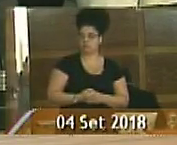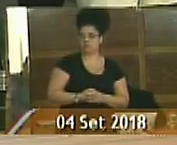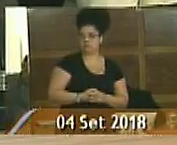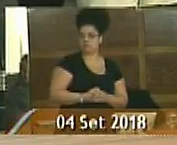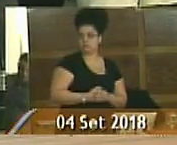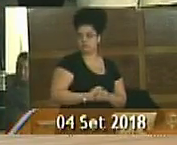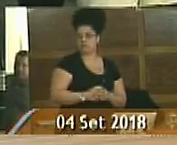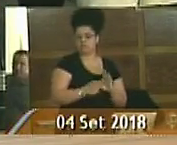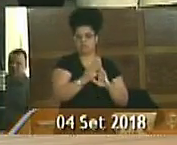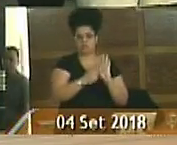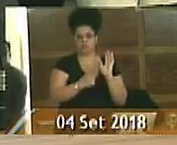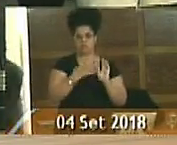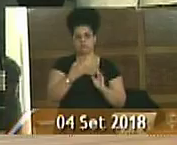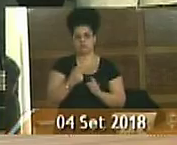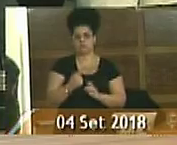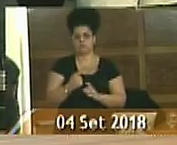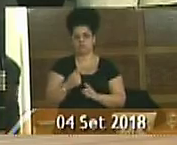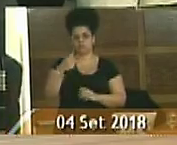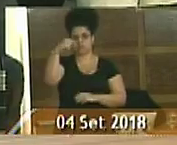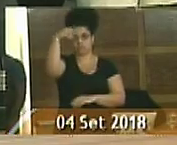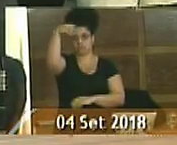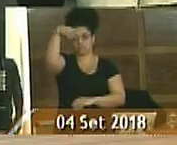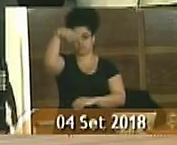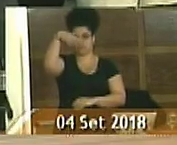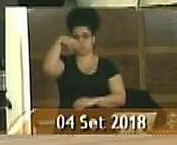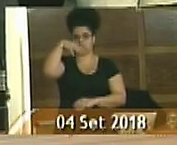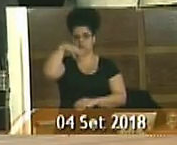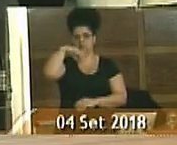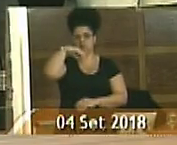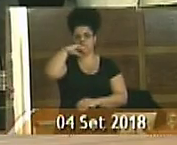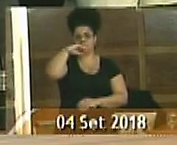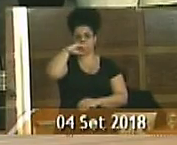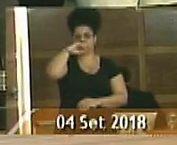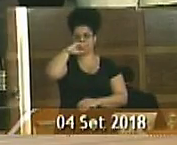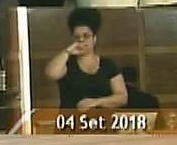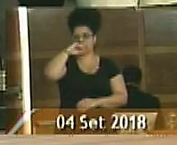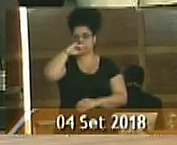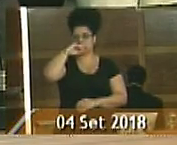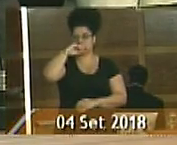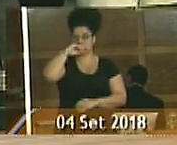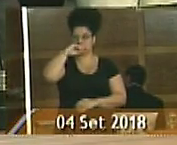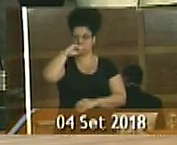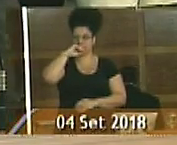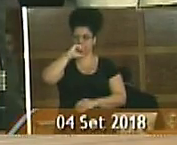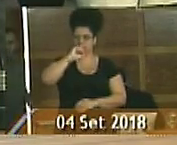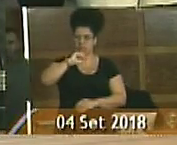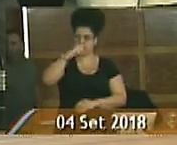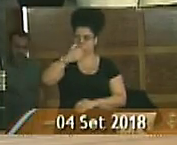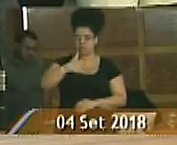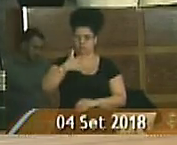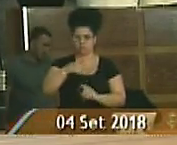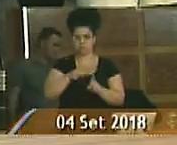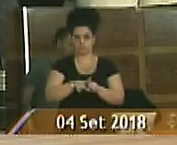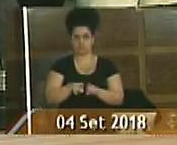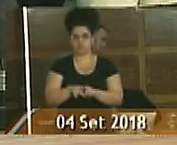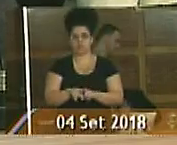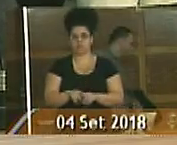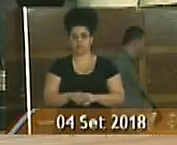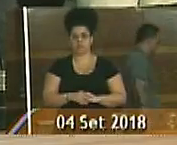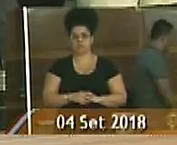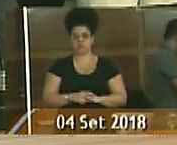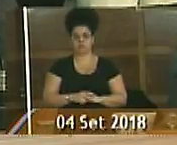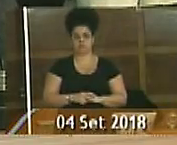Projeto 47, logrador público na rua Benedito Martins Leão, localizado no bairro Monte Castelo, primeiro distrito de Angra dos Reis.